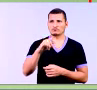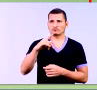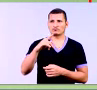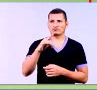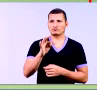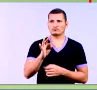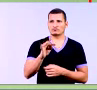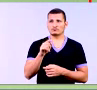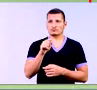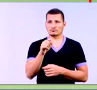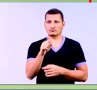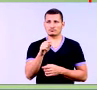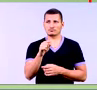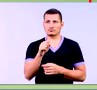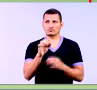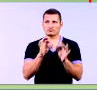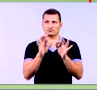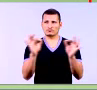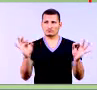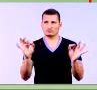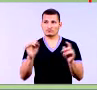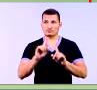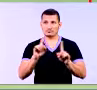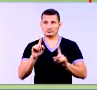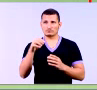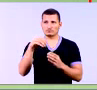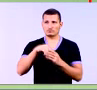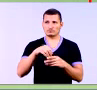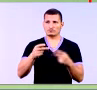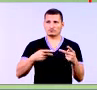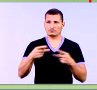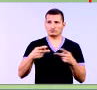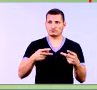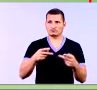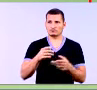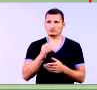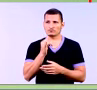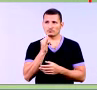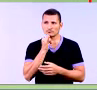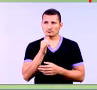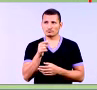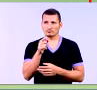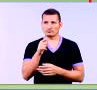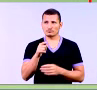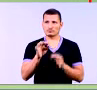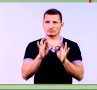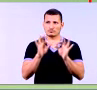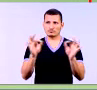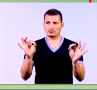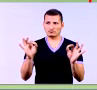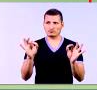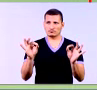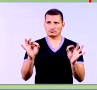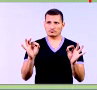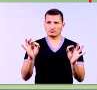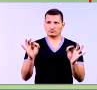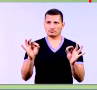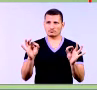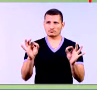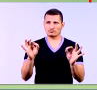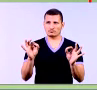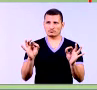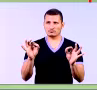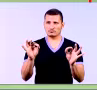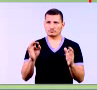este arquivo, ele não está dentro do projeto. Se por um acaso esse arquivo ocupar